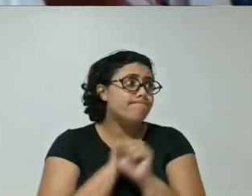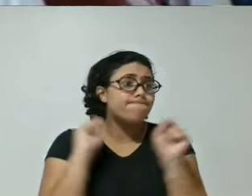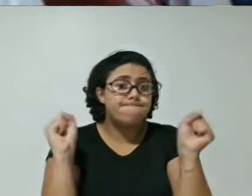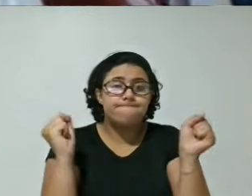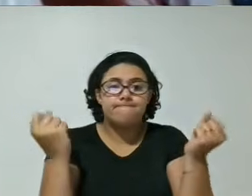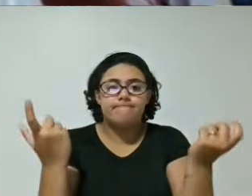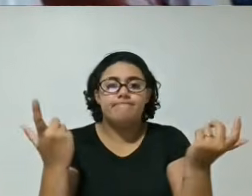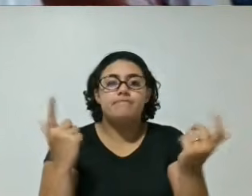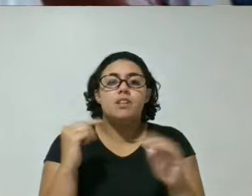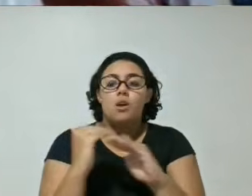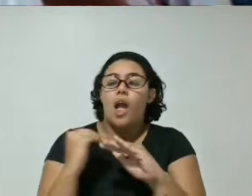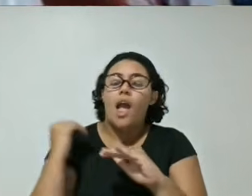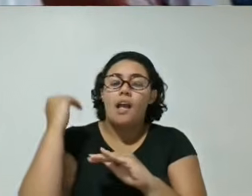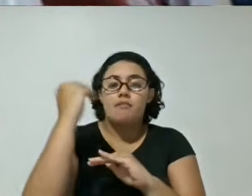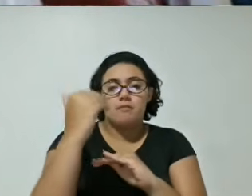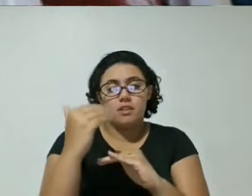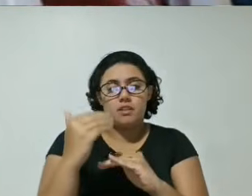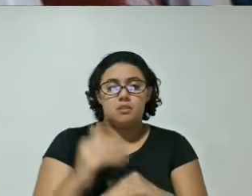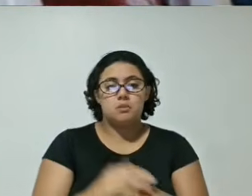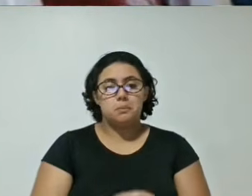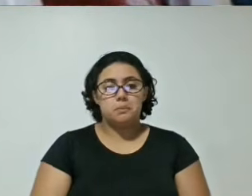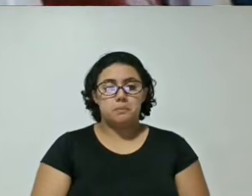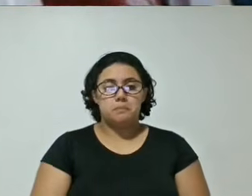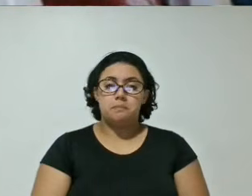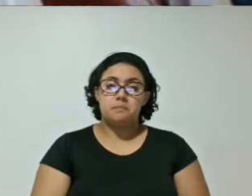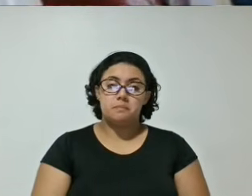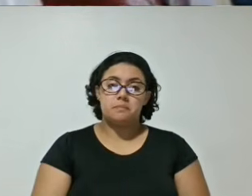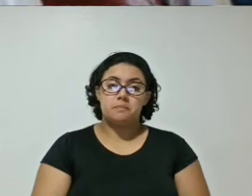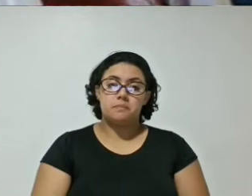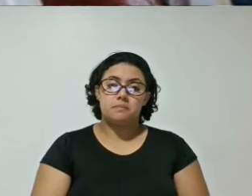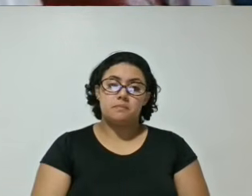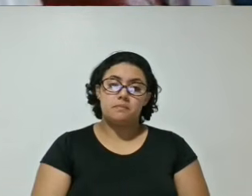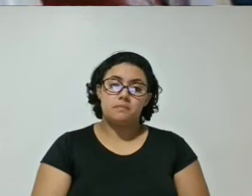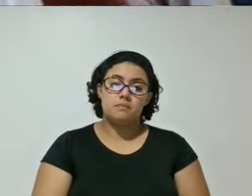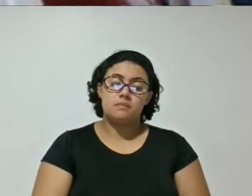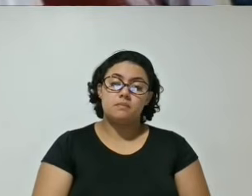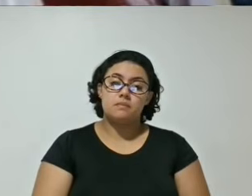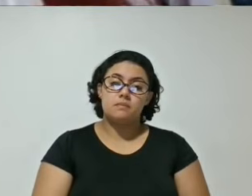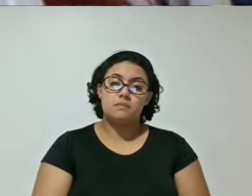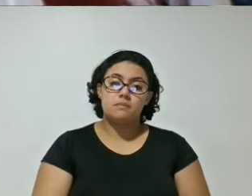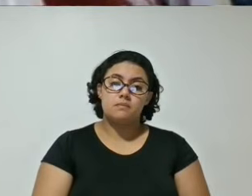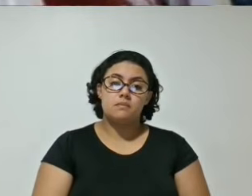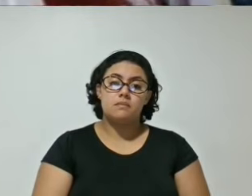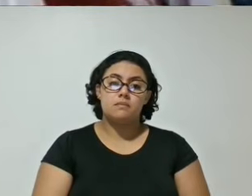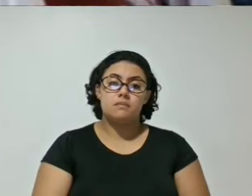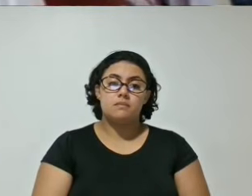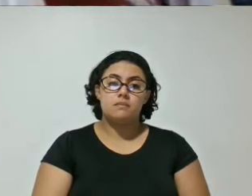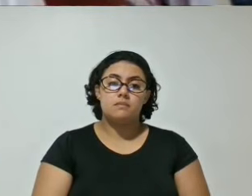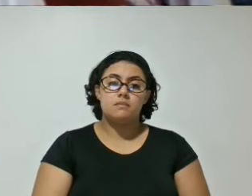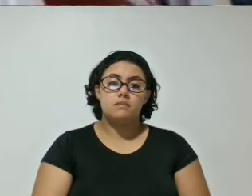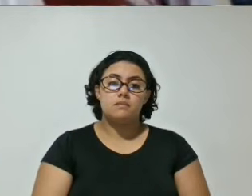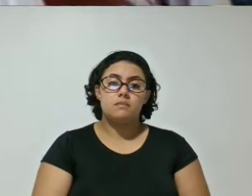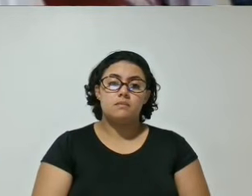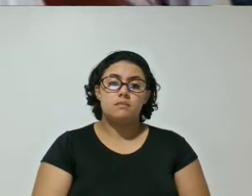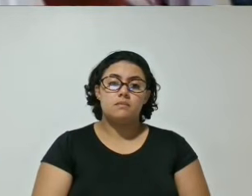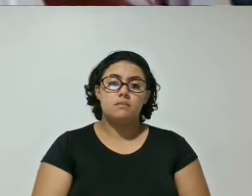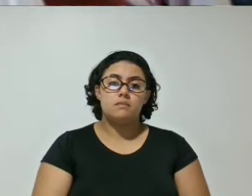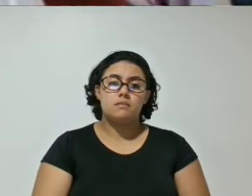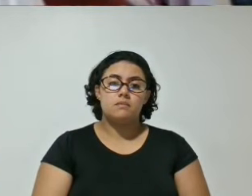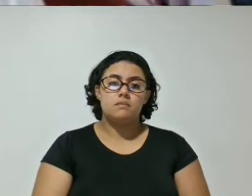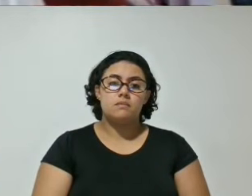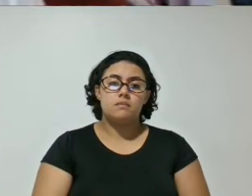nesse avanço, e isso pode ter gente me assistindo, torcendo o nariz, mas isso, inclusive, é sintoma,